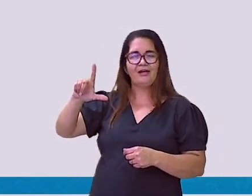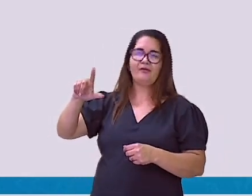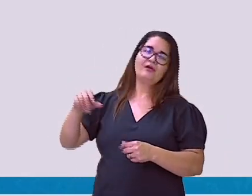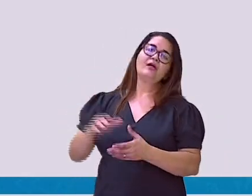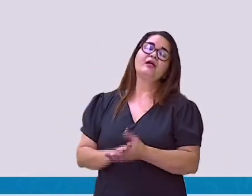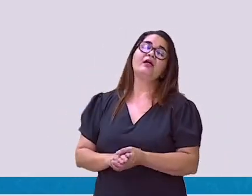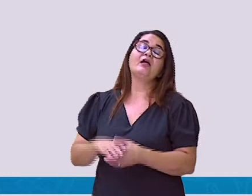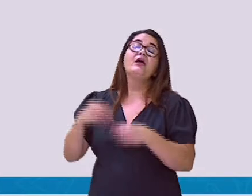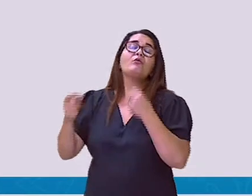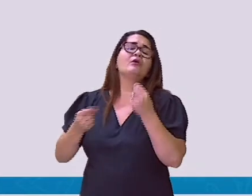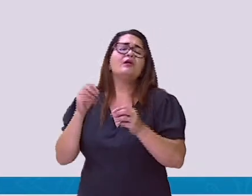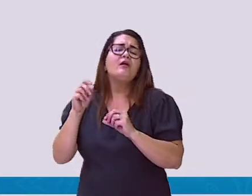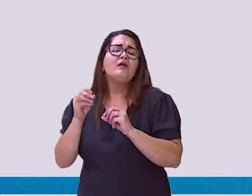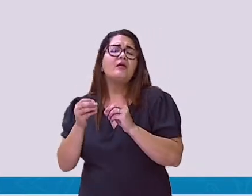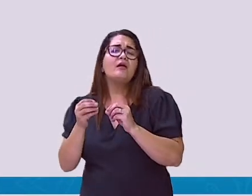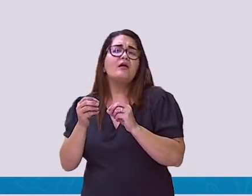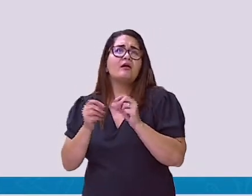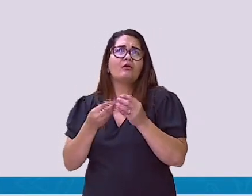ser